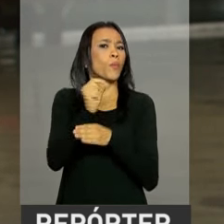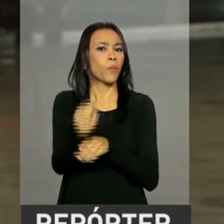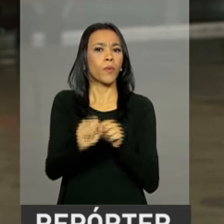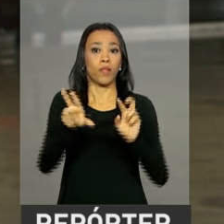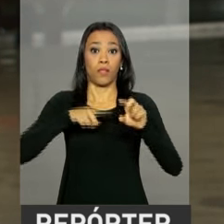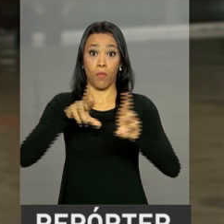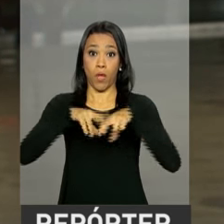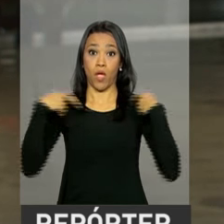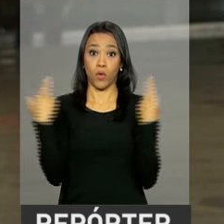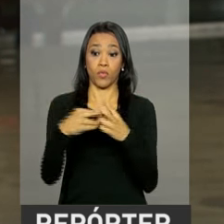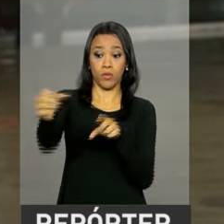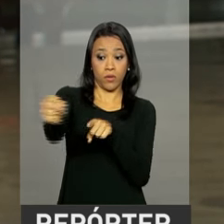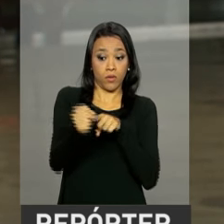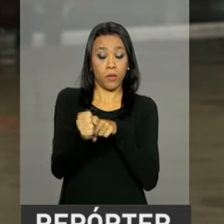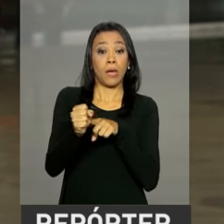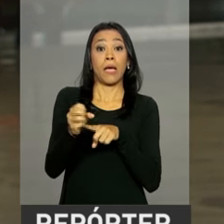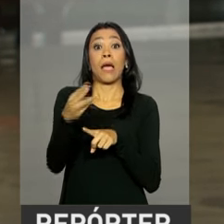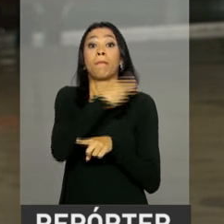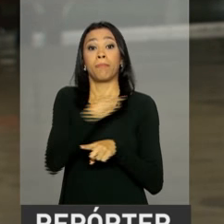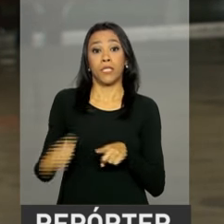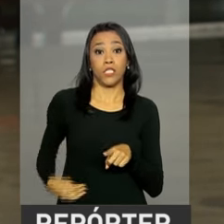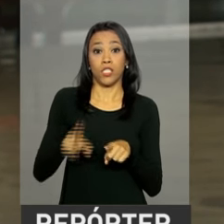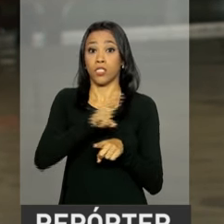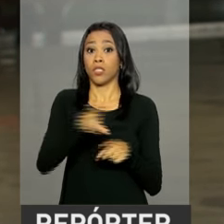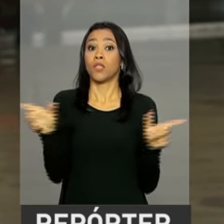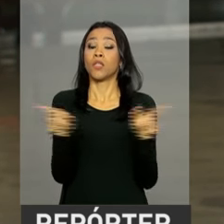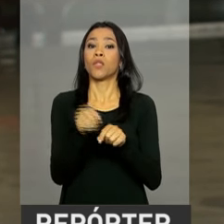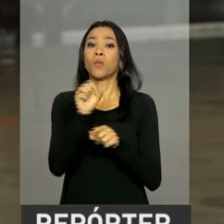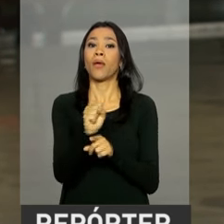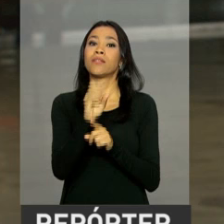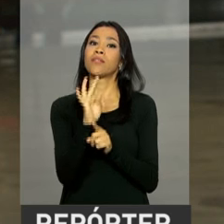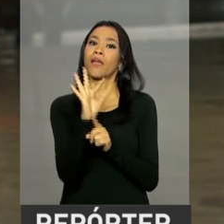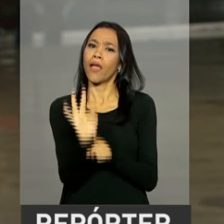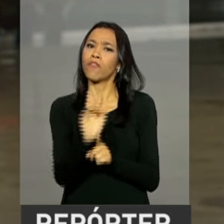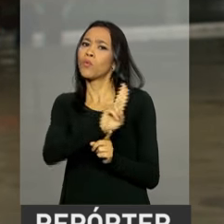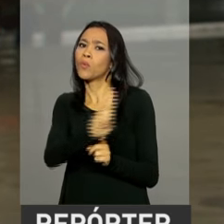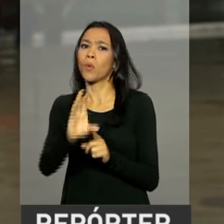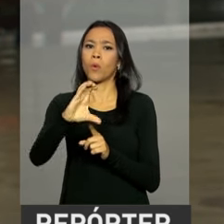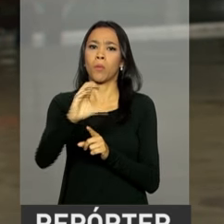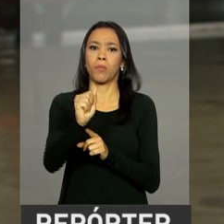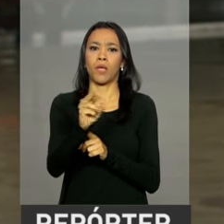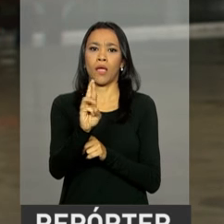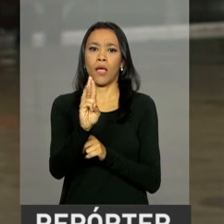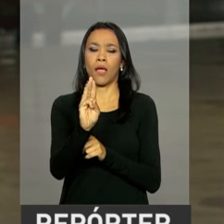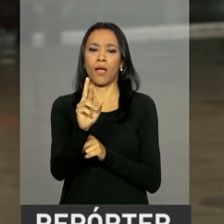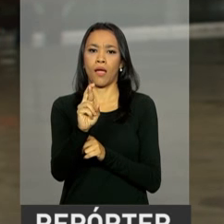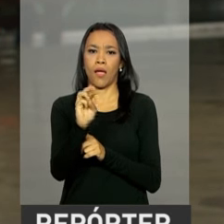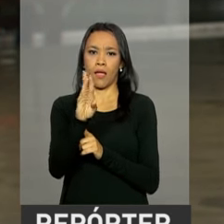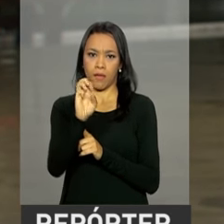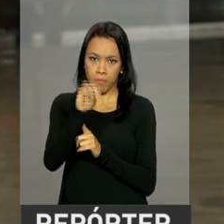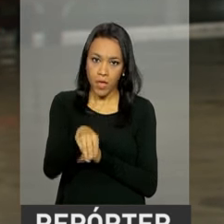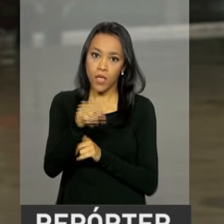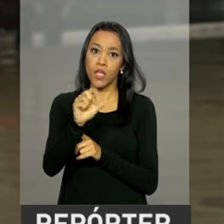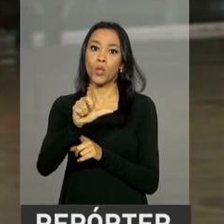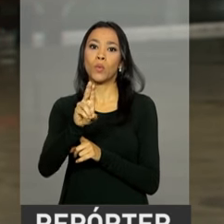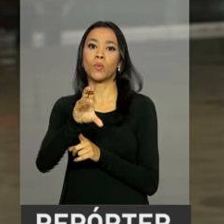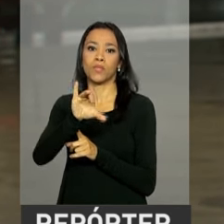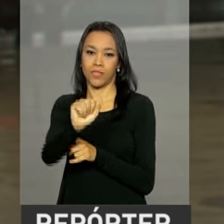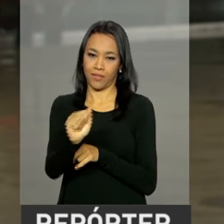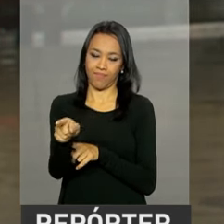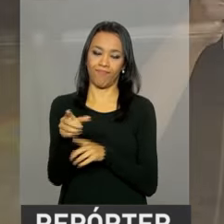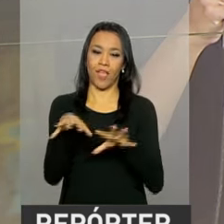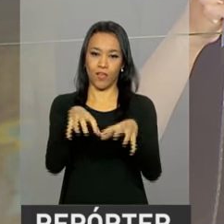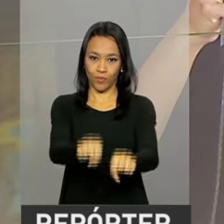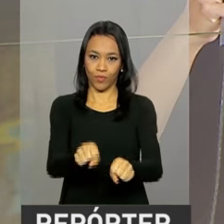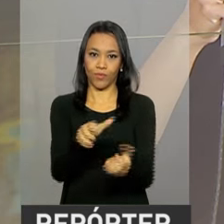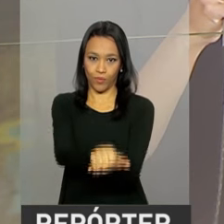reúne com a ministra Carmen Lúcia, do Supremo Tribunal Federal. Carmen Lúcia, que assume a presidência do tribunal a partir do dia 12 de setembro.